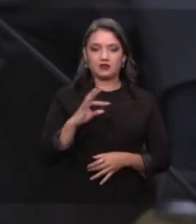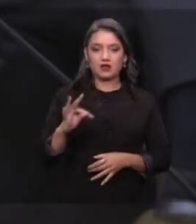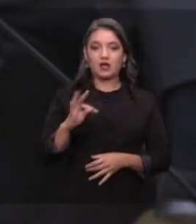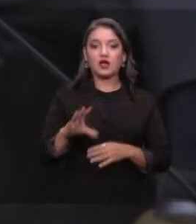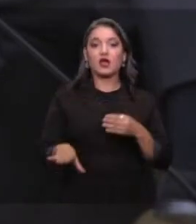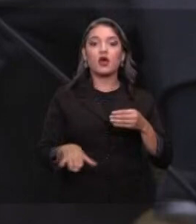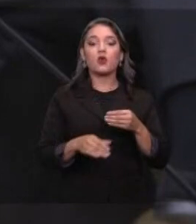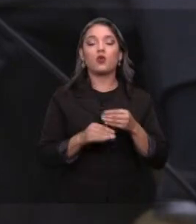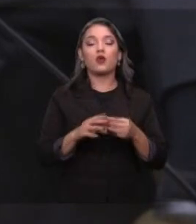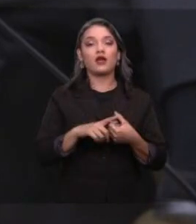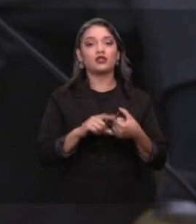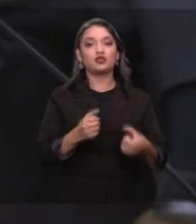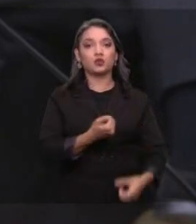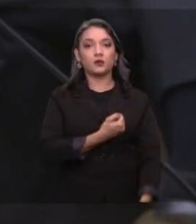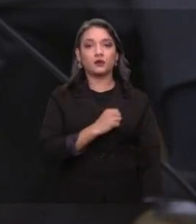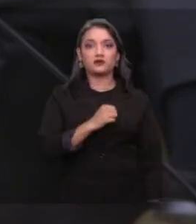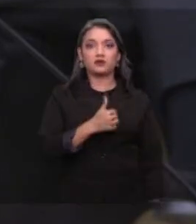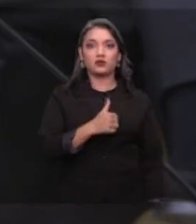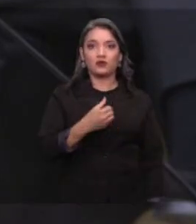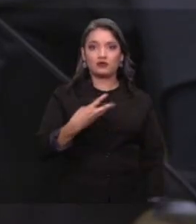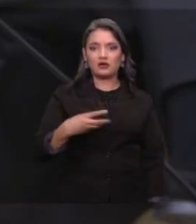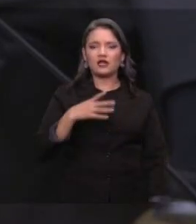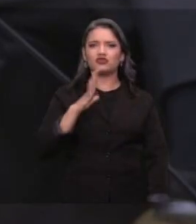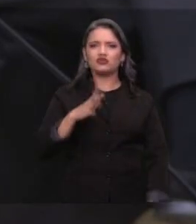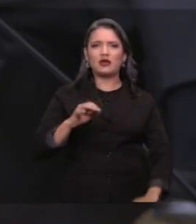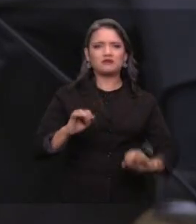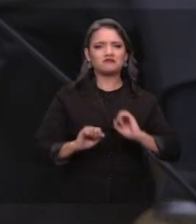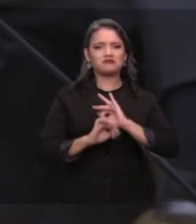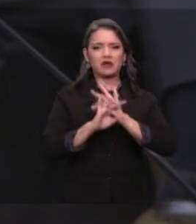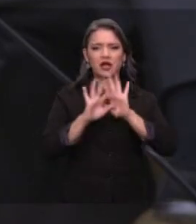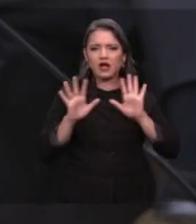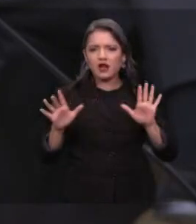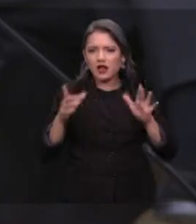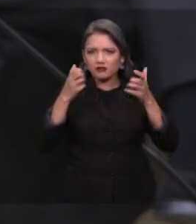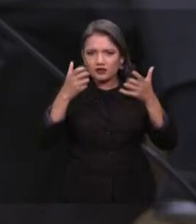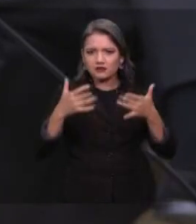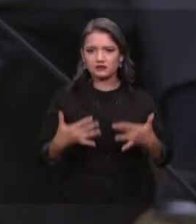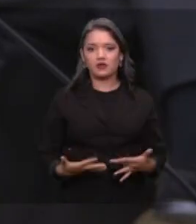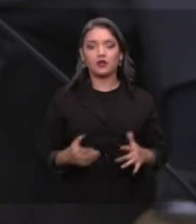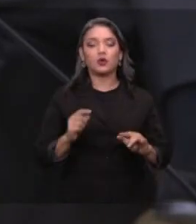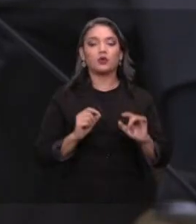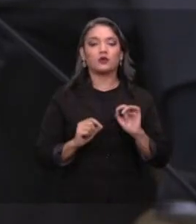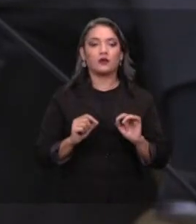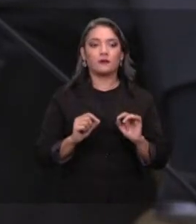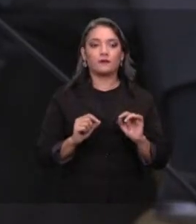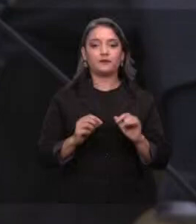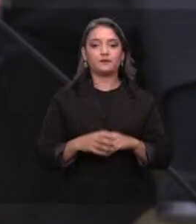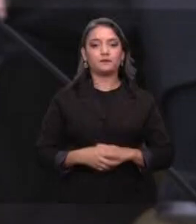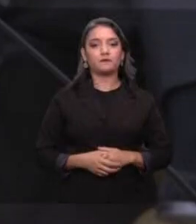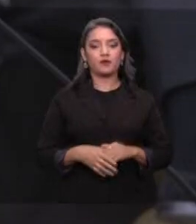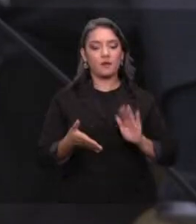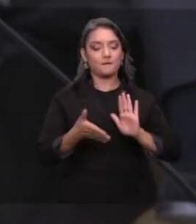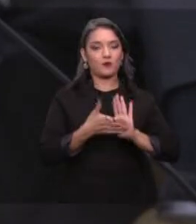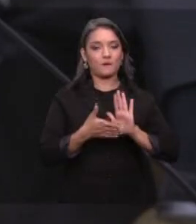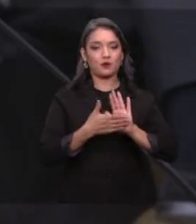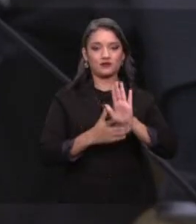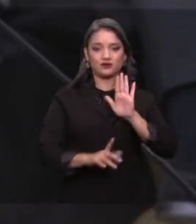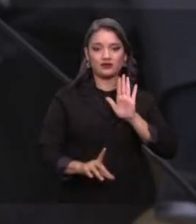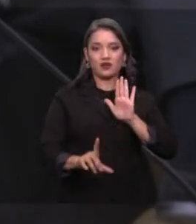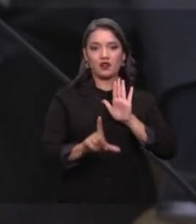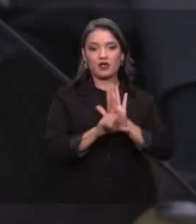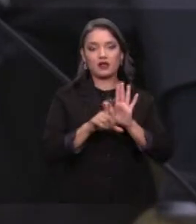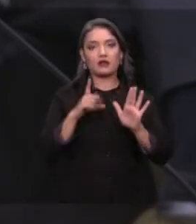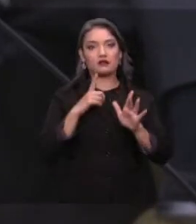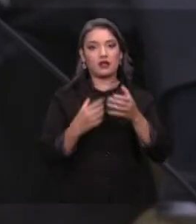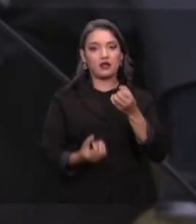113, que é claríssimo. Diz o artigo 113 do ADCT: a proposição legislativa que crie